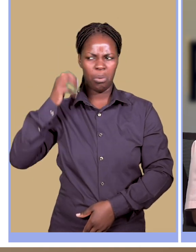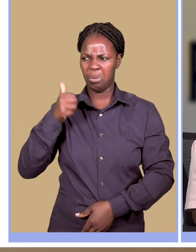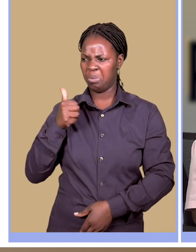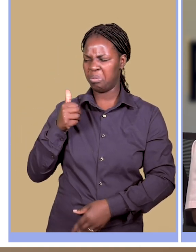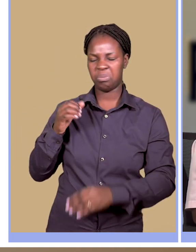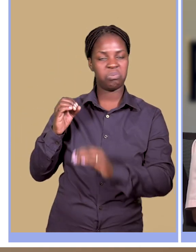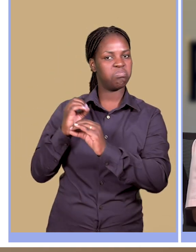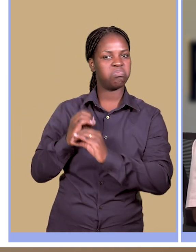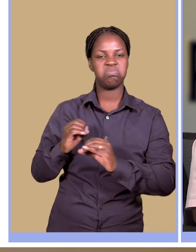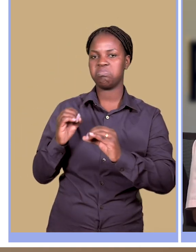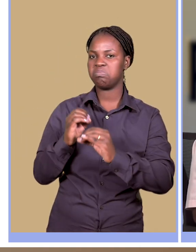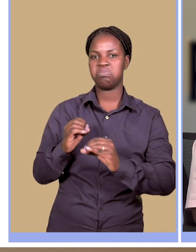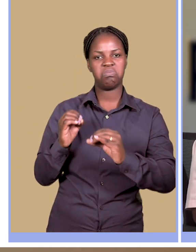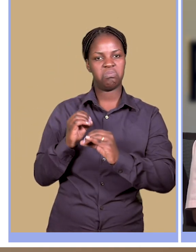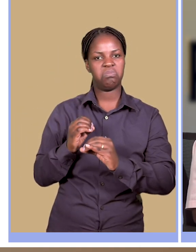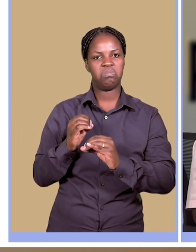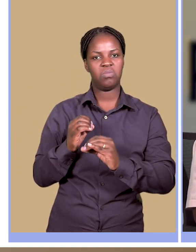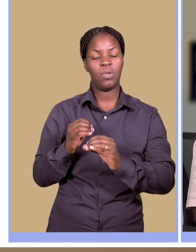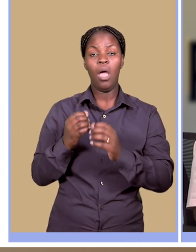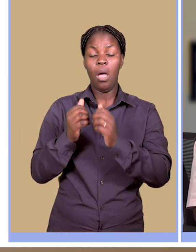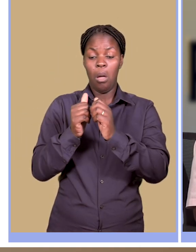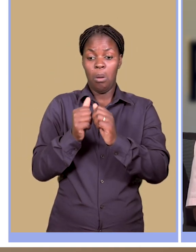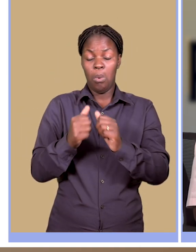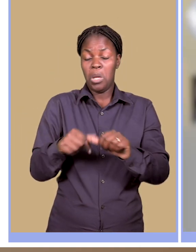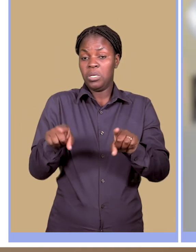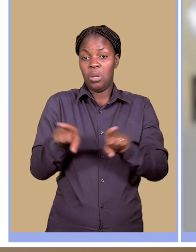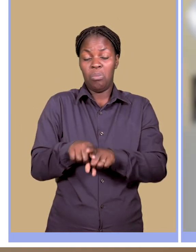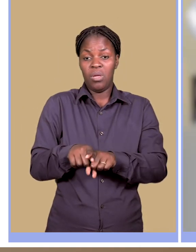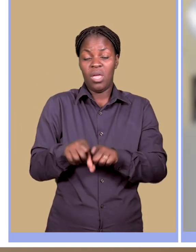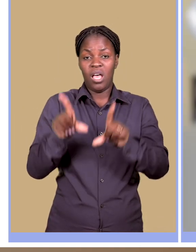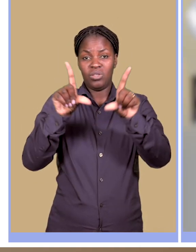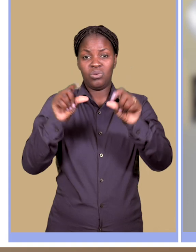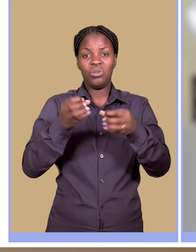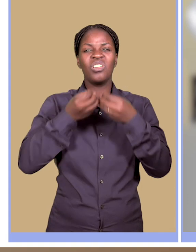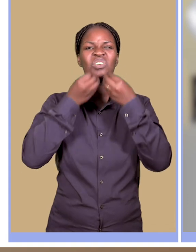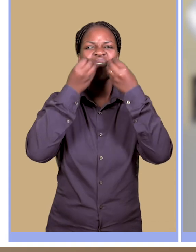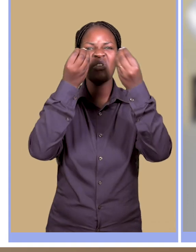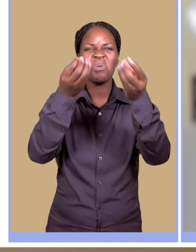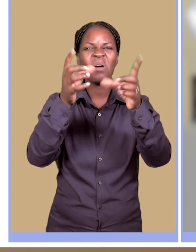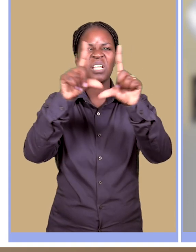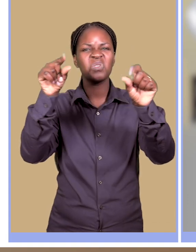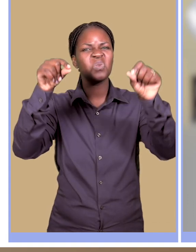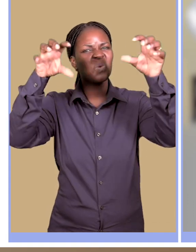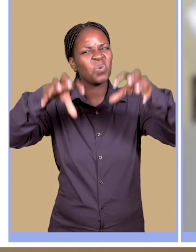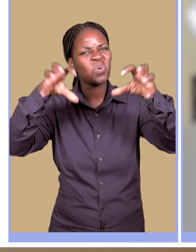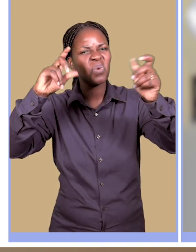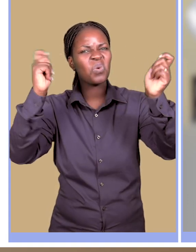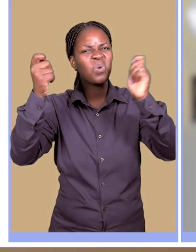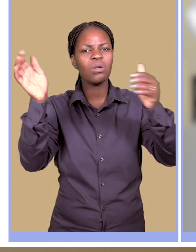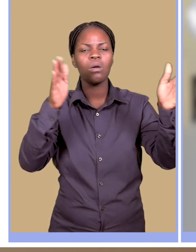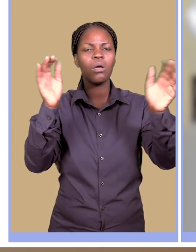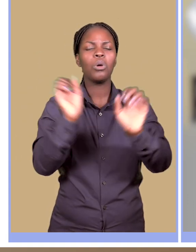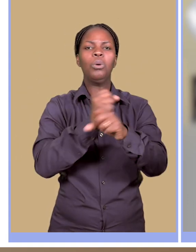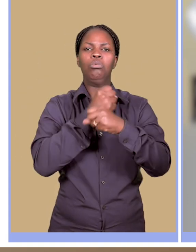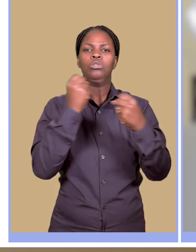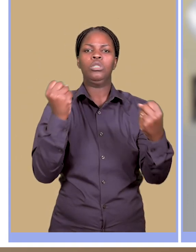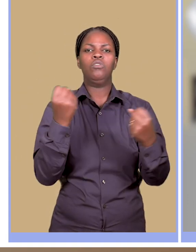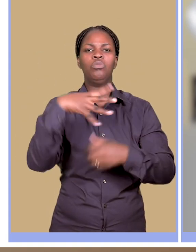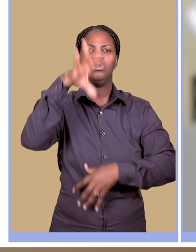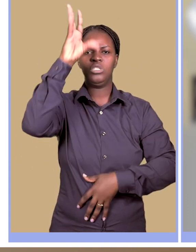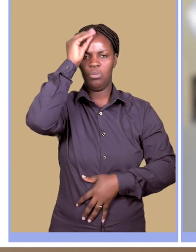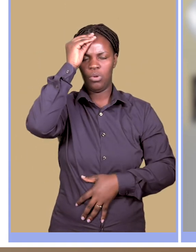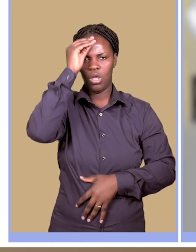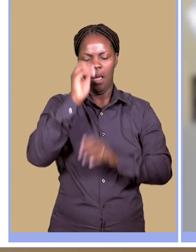e também não se pode olhar a questão do aviso prévio para esta camada social. Bem, como é que nós